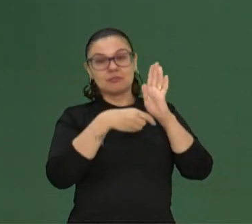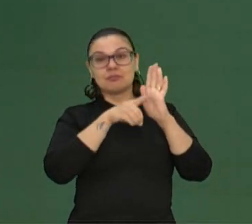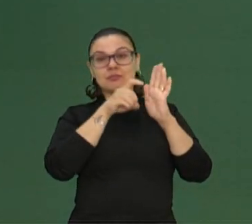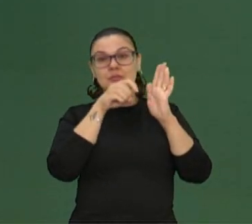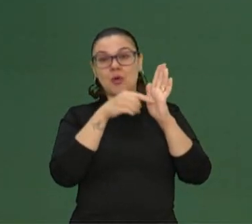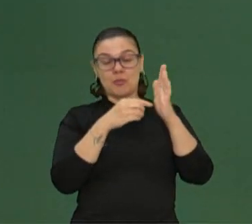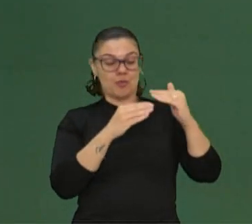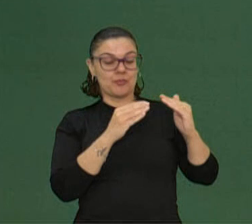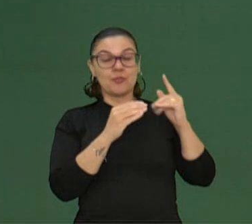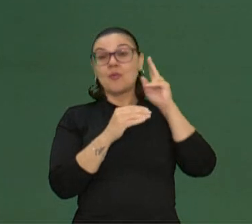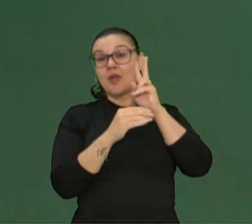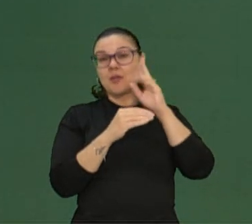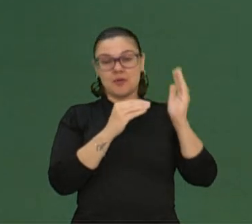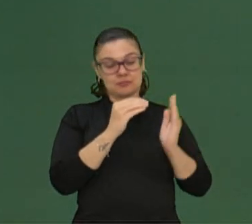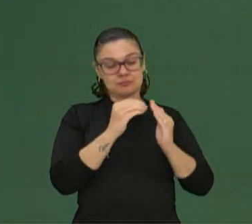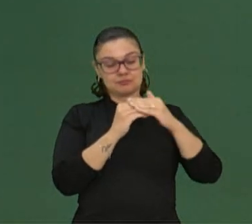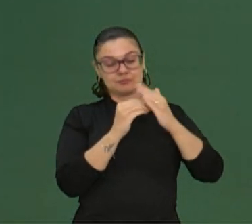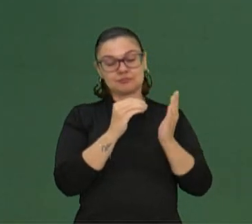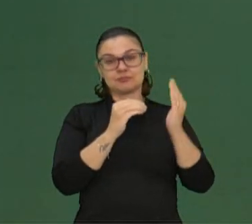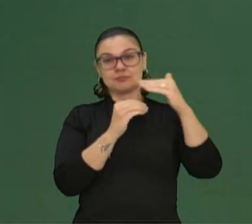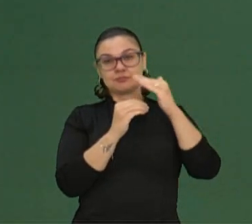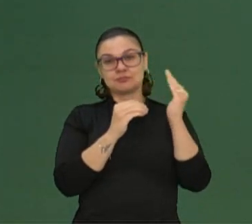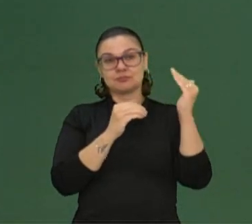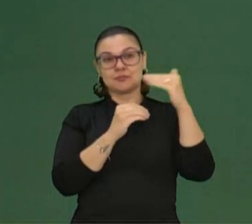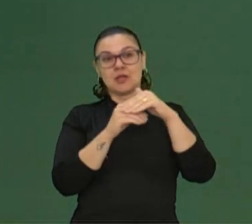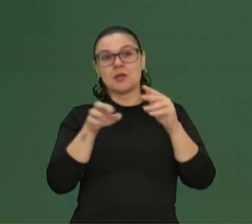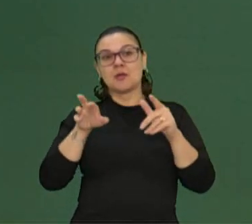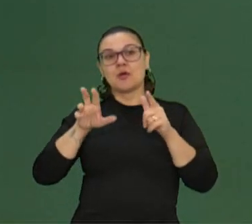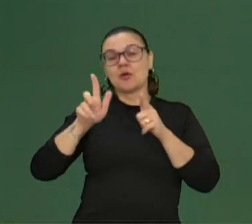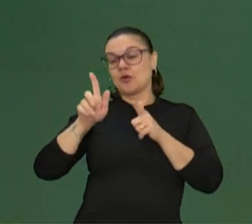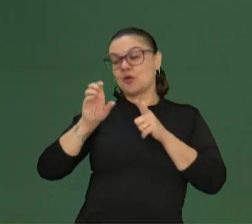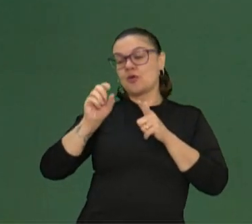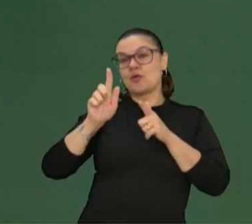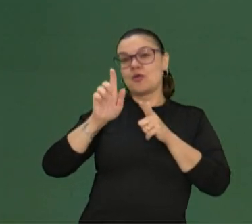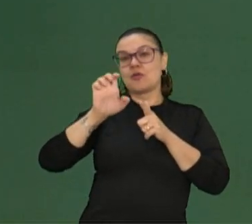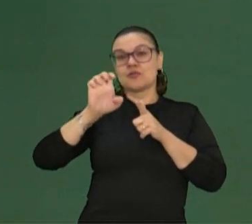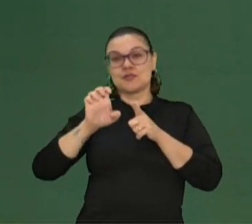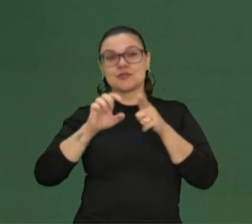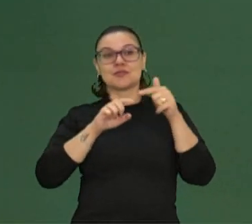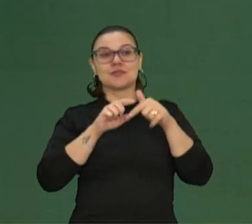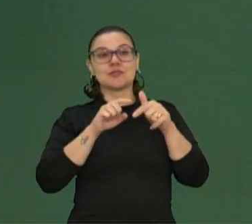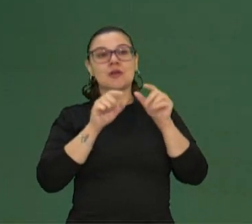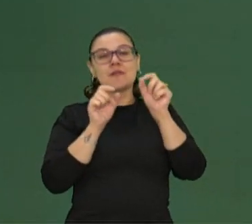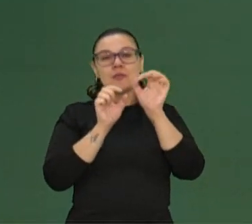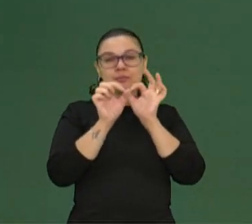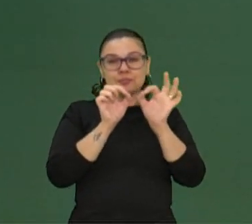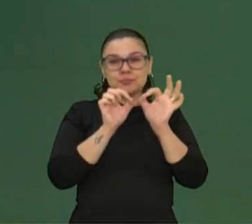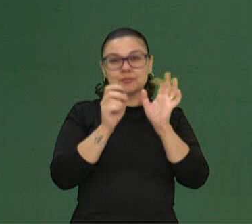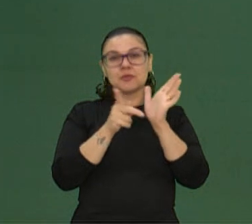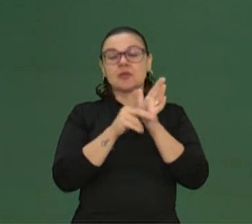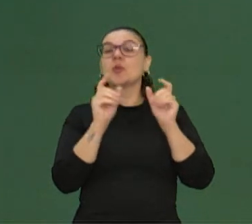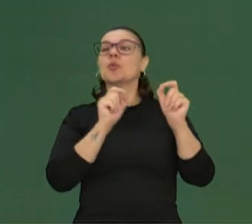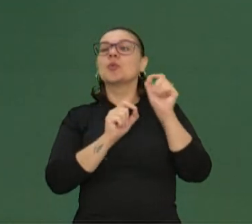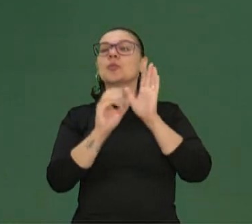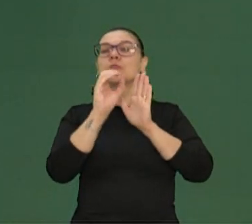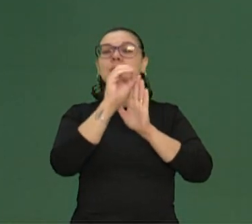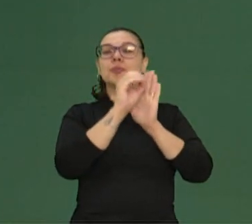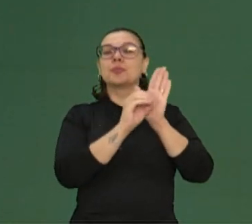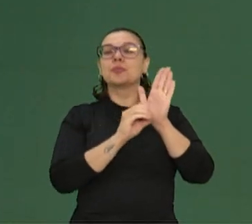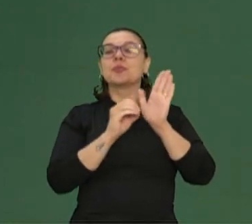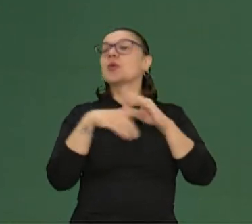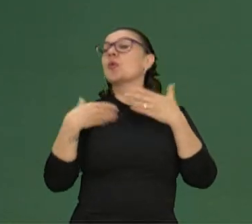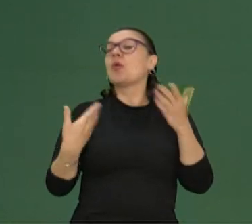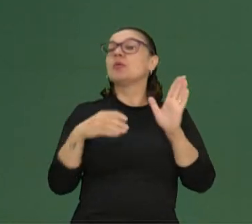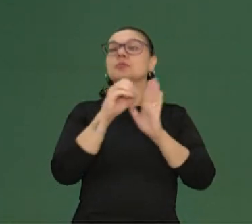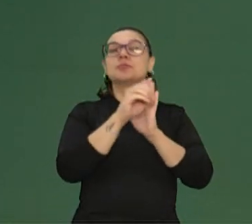de membranas. Lembram dele? O aparelho de Golgi, complexo de Golgi, produzindo pequenos pacotinhos. Que pacotinhos